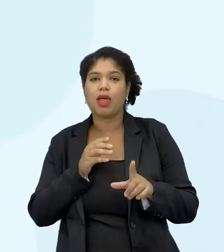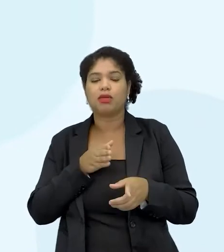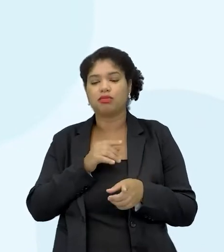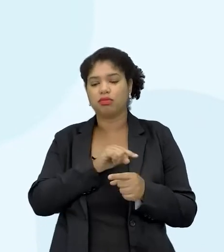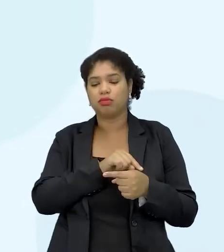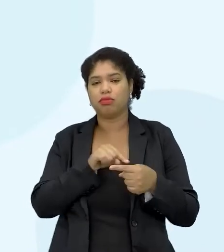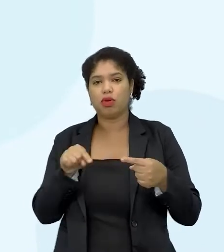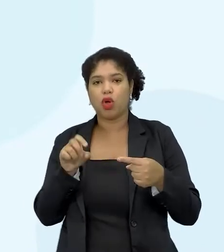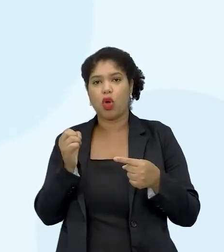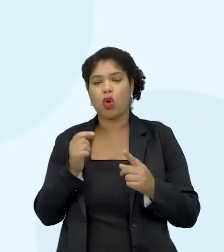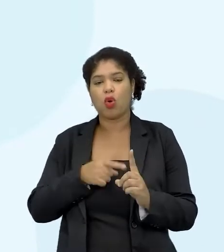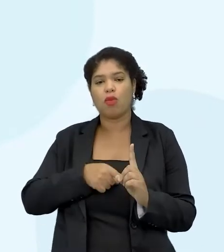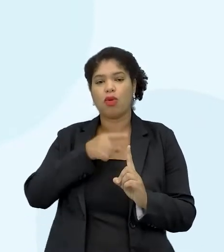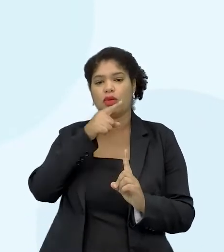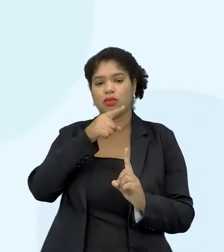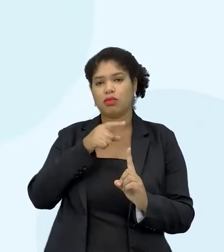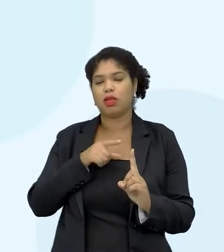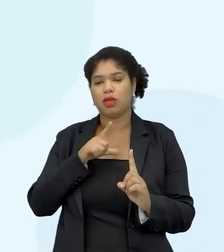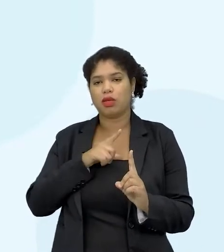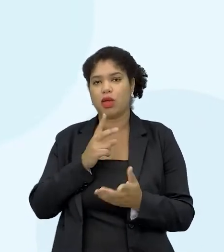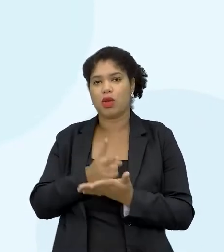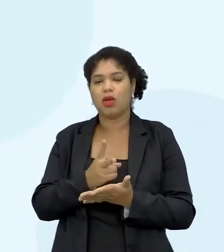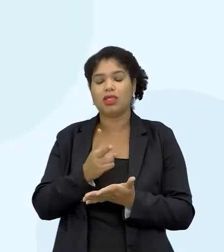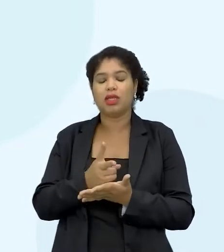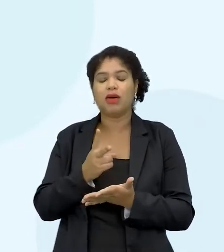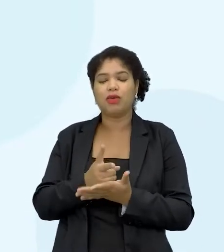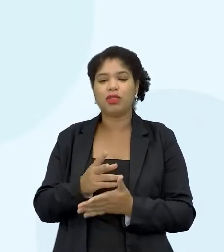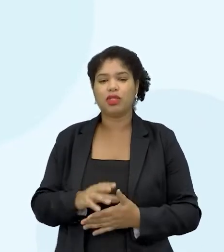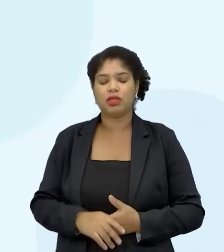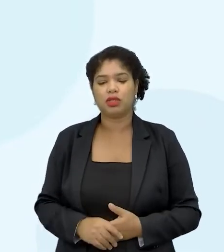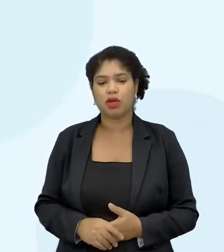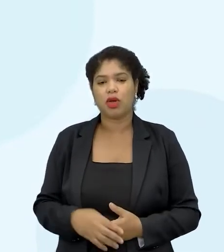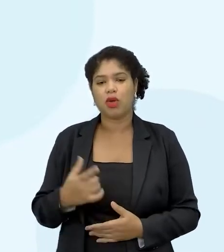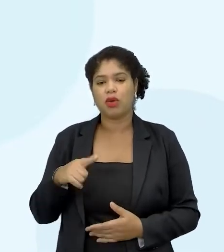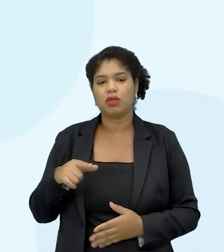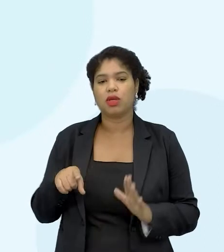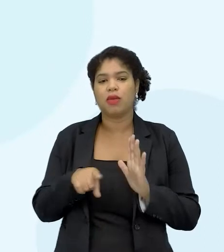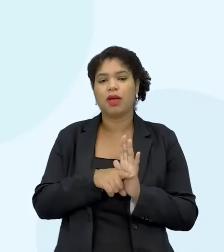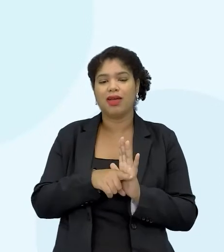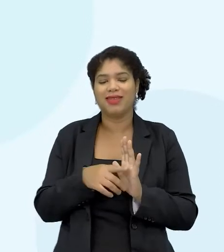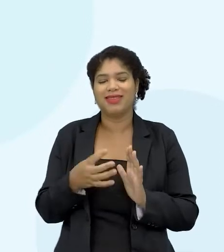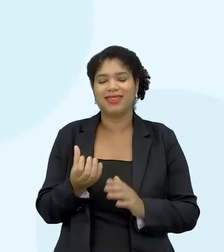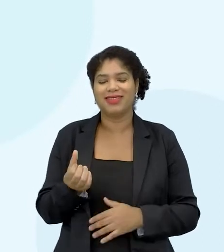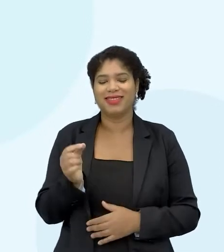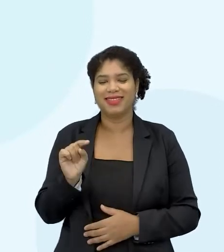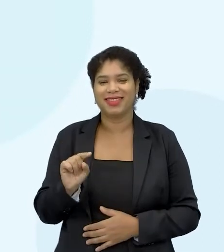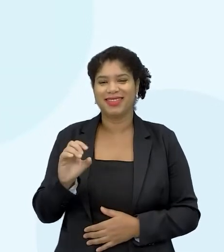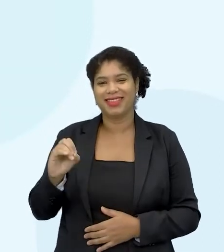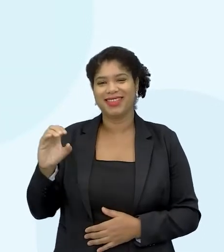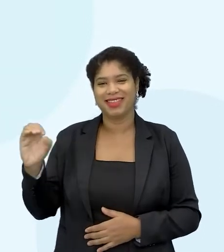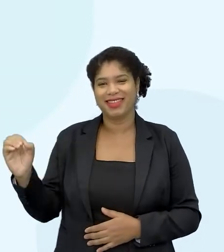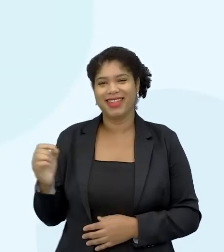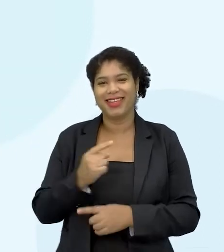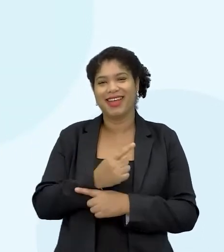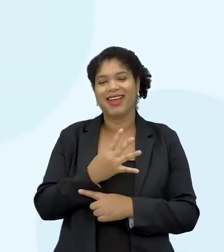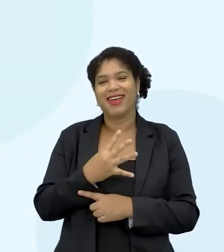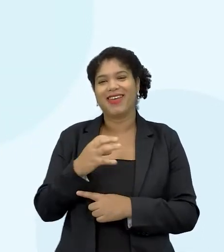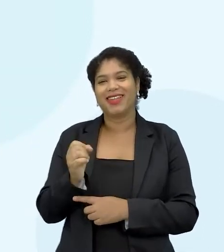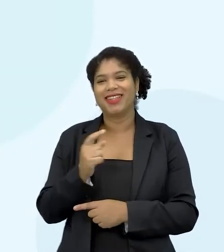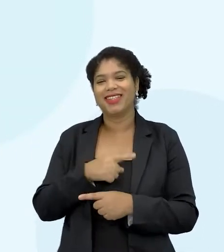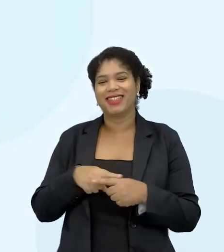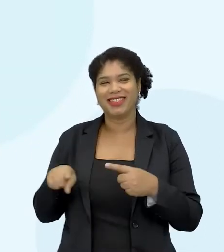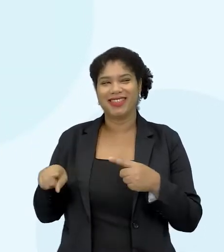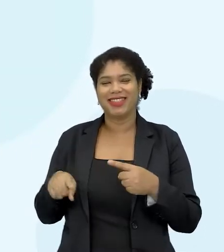igual. Se você fizer, por exemplo, 7.400 menos 6.000, você vai ter 1.400 dividido por